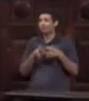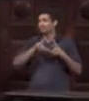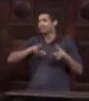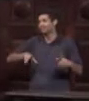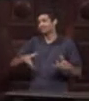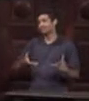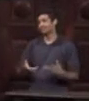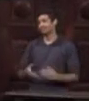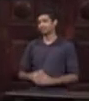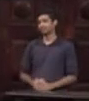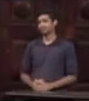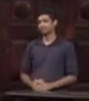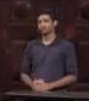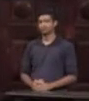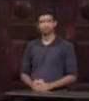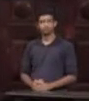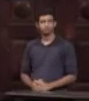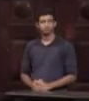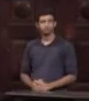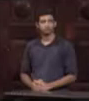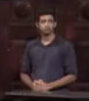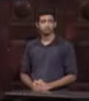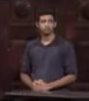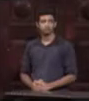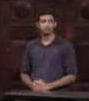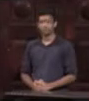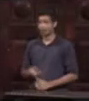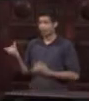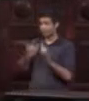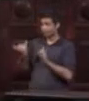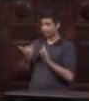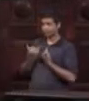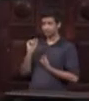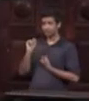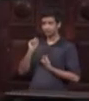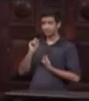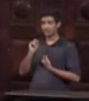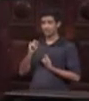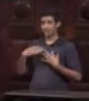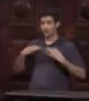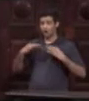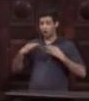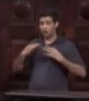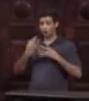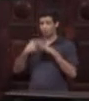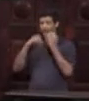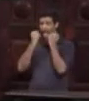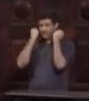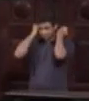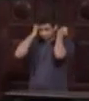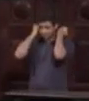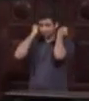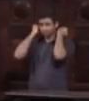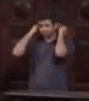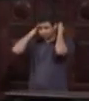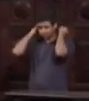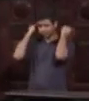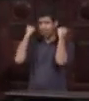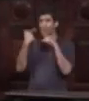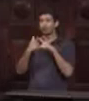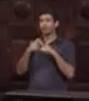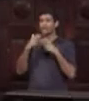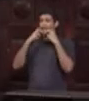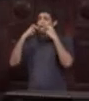recebi, colocaram uma camisa na boca dele, um tecido para tampar a boca dele, para que ele não